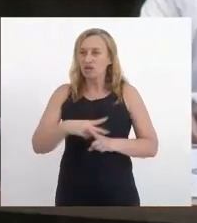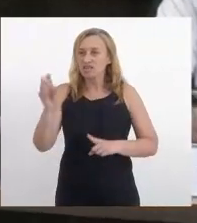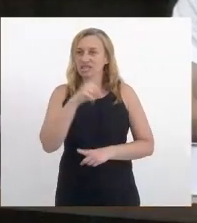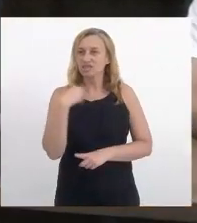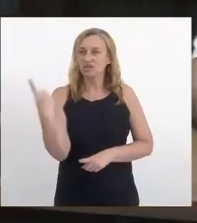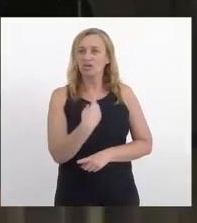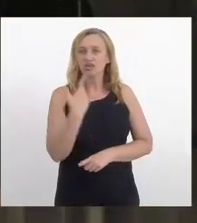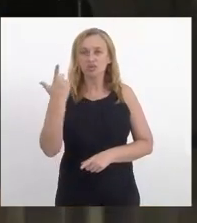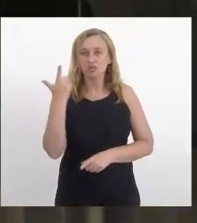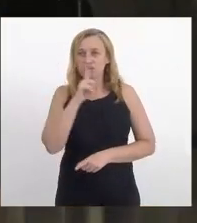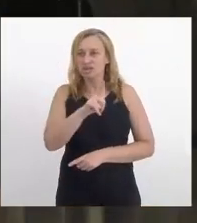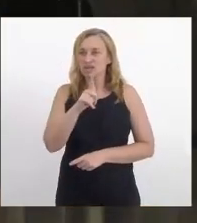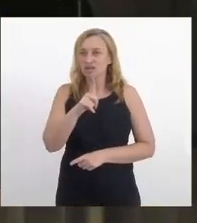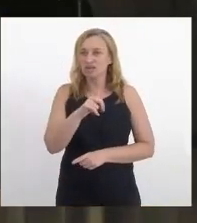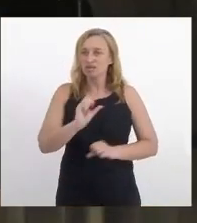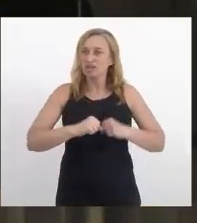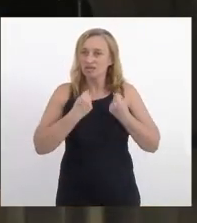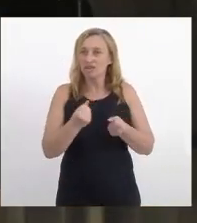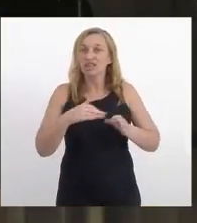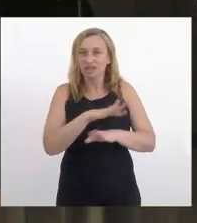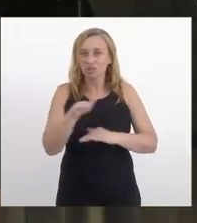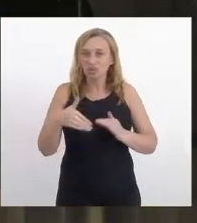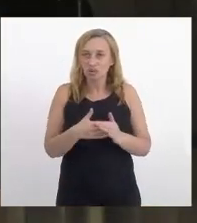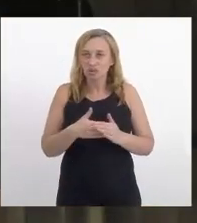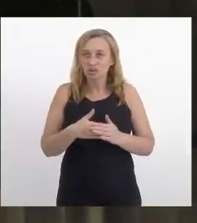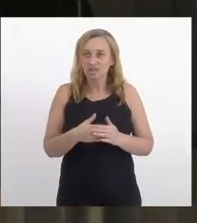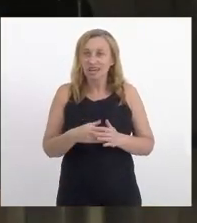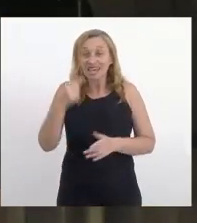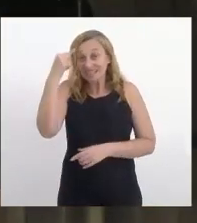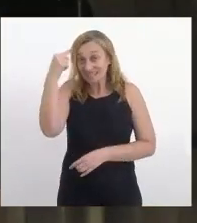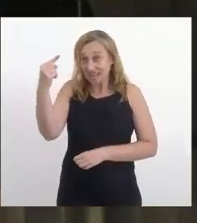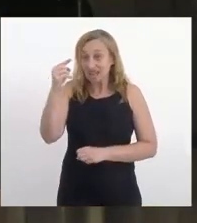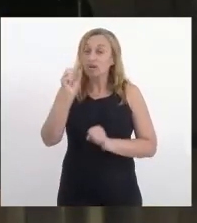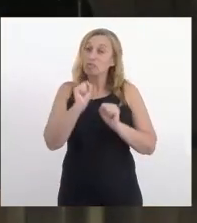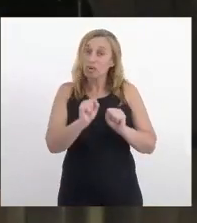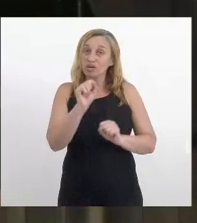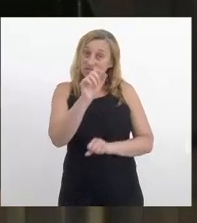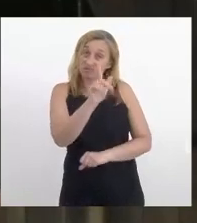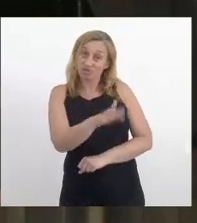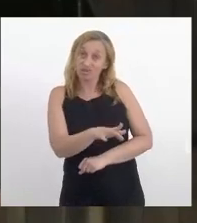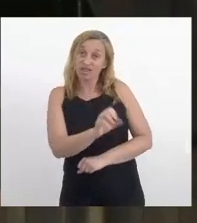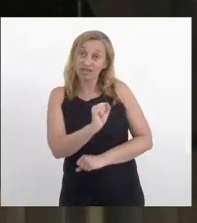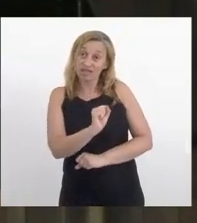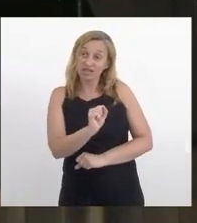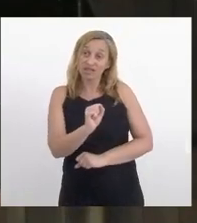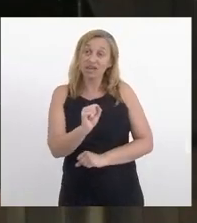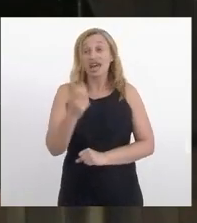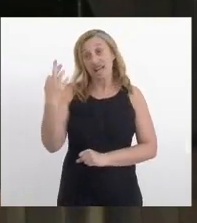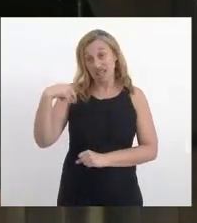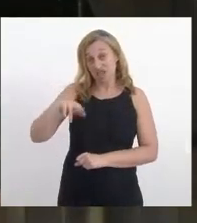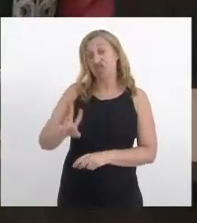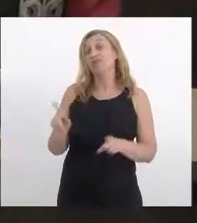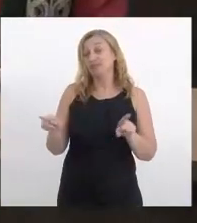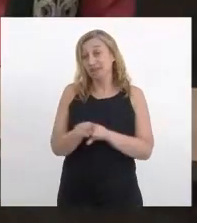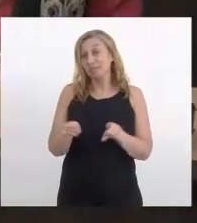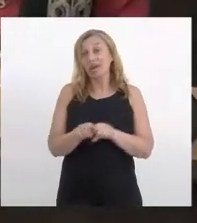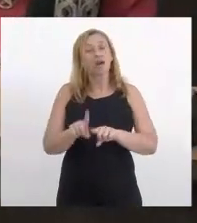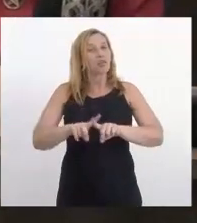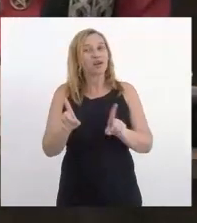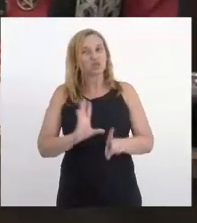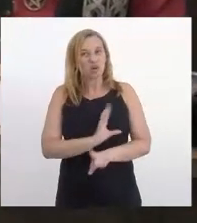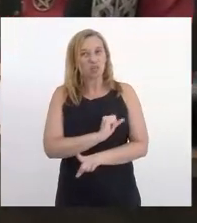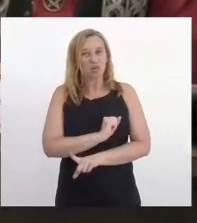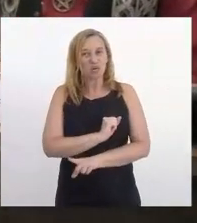conseguimos defender uns aos outros. Ideias podem ser diferentes, as crenças também, mas o